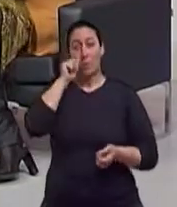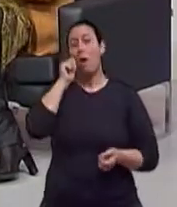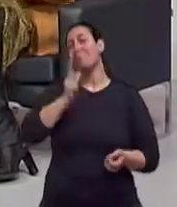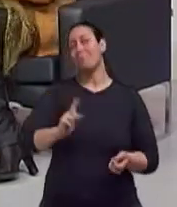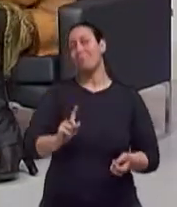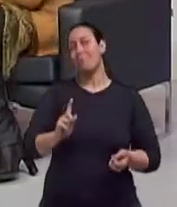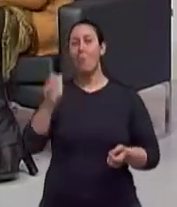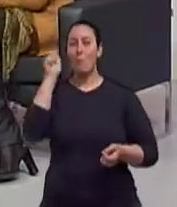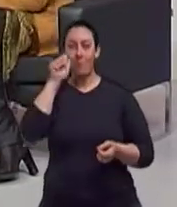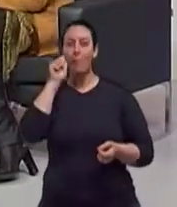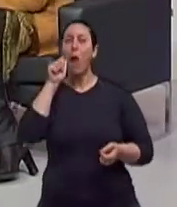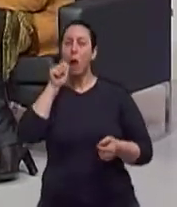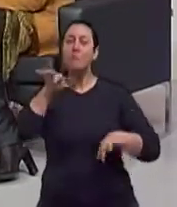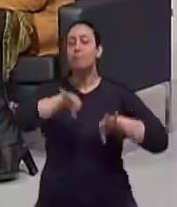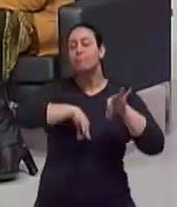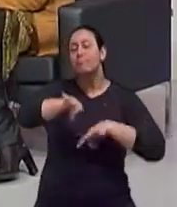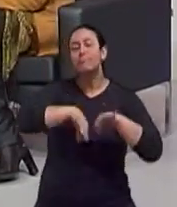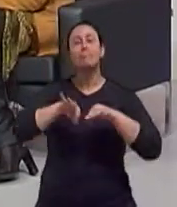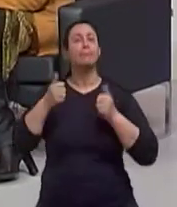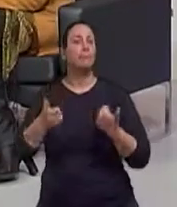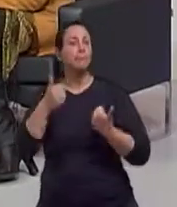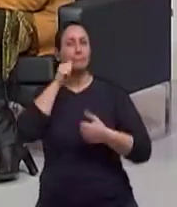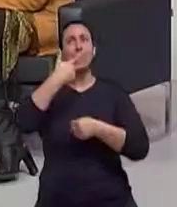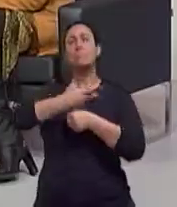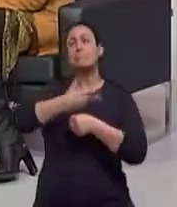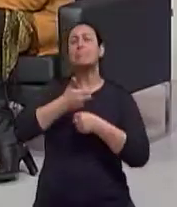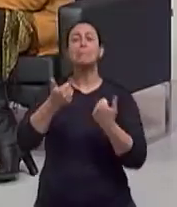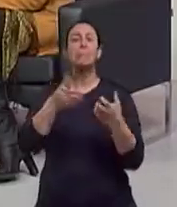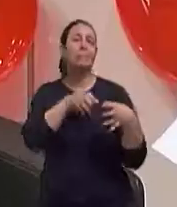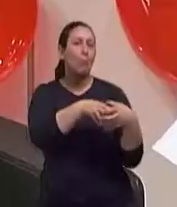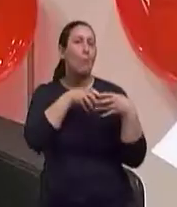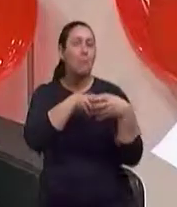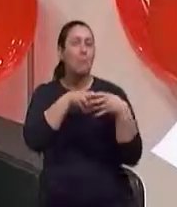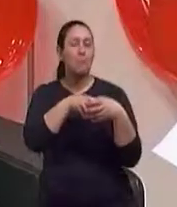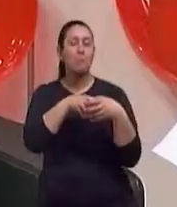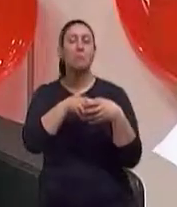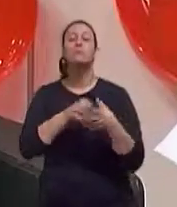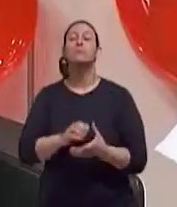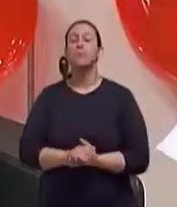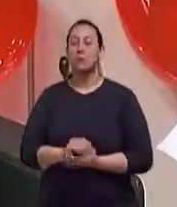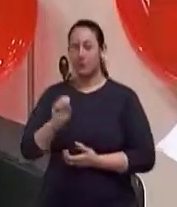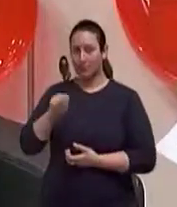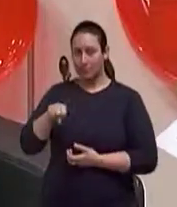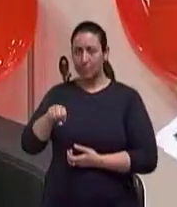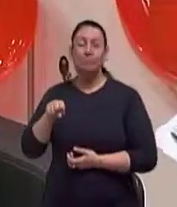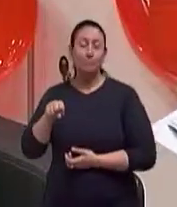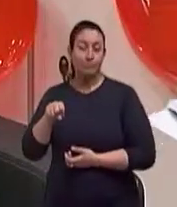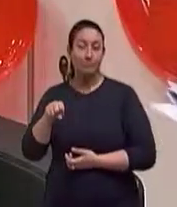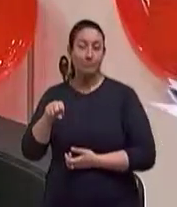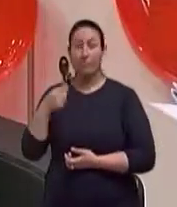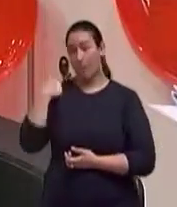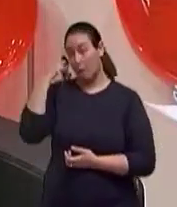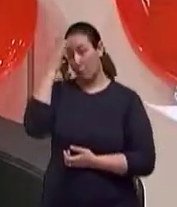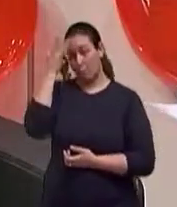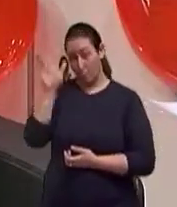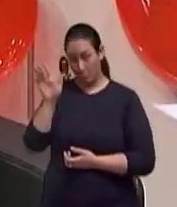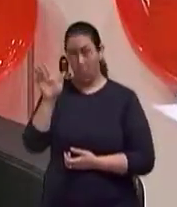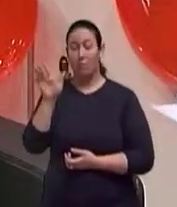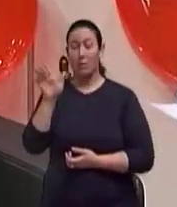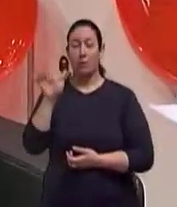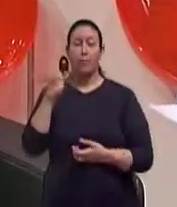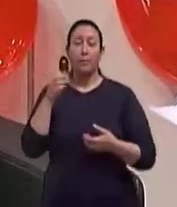se reorganizam mais do que os homens exatamente a mulher eu não sei se é a questão não sei não